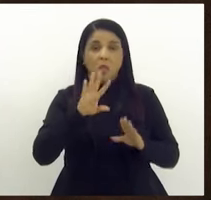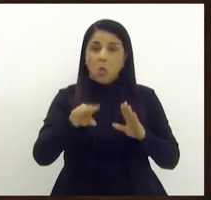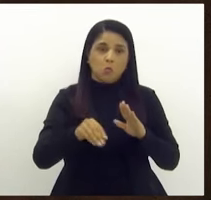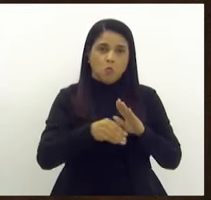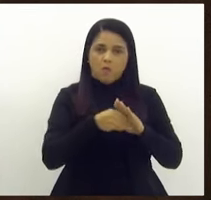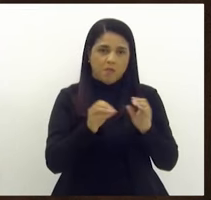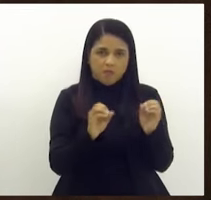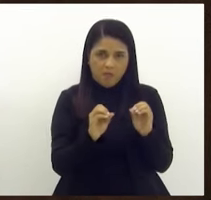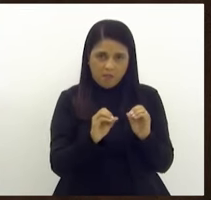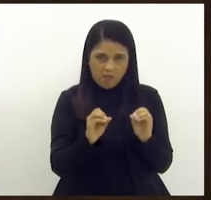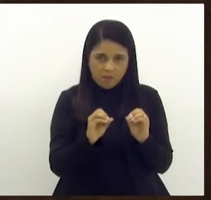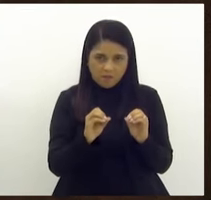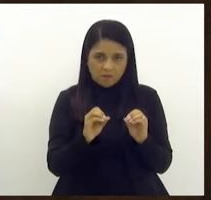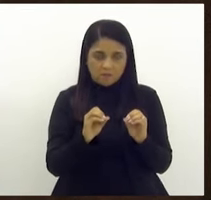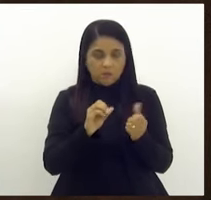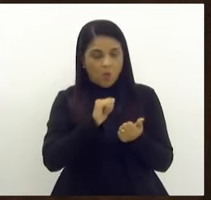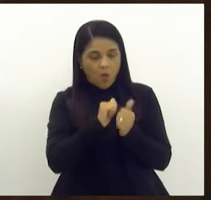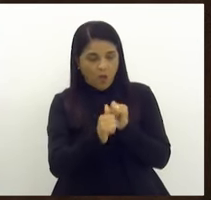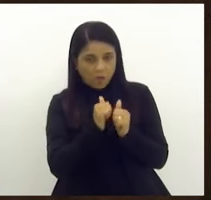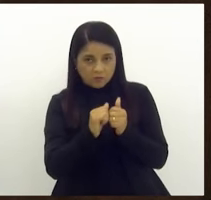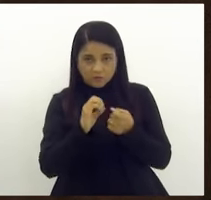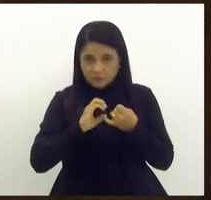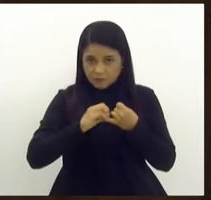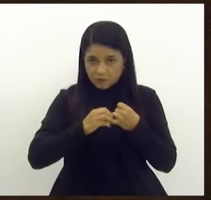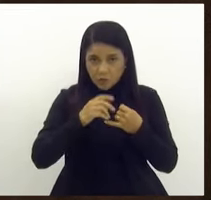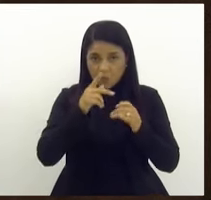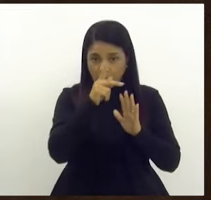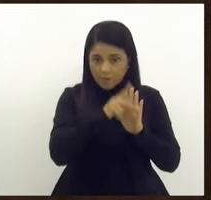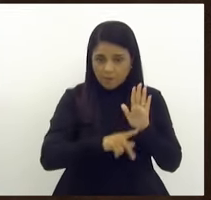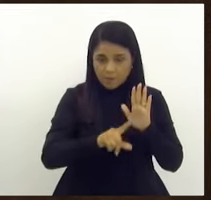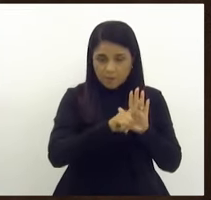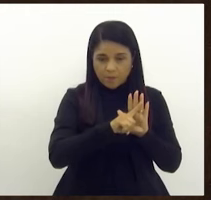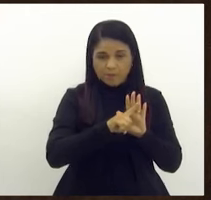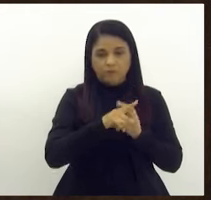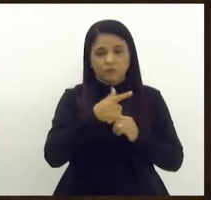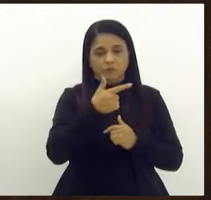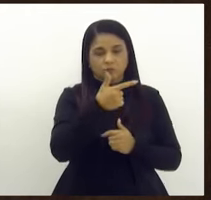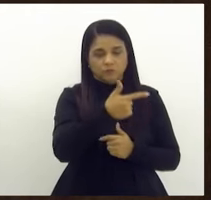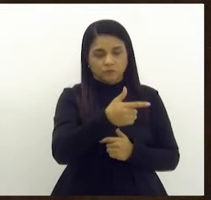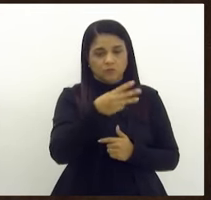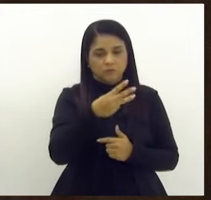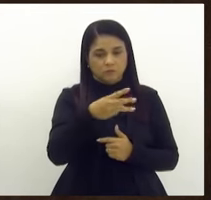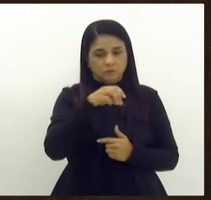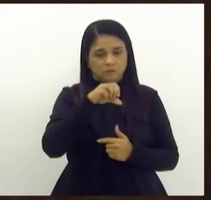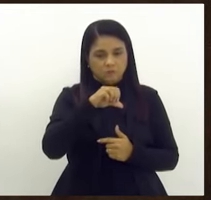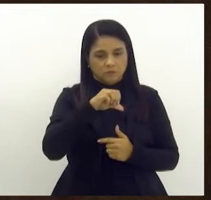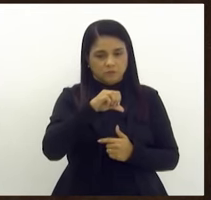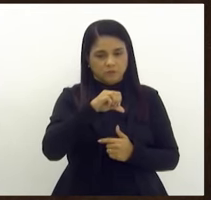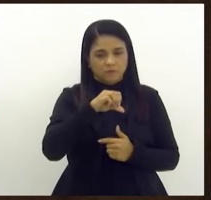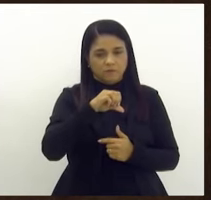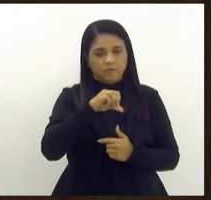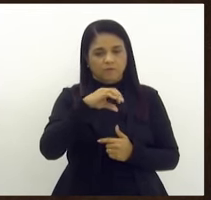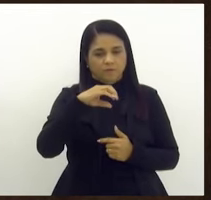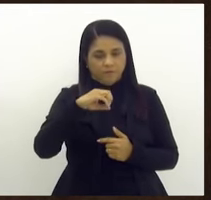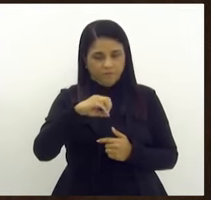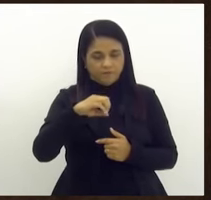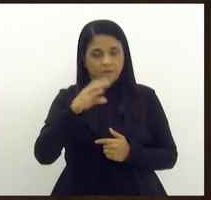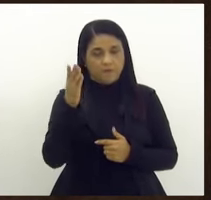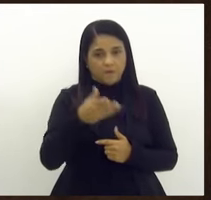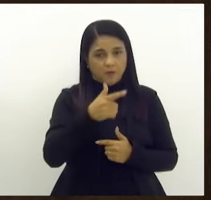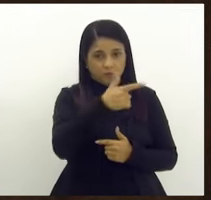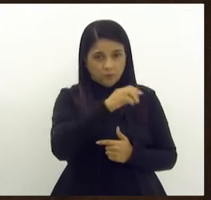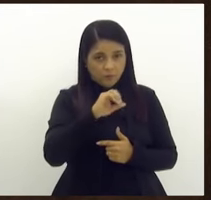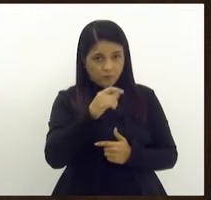emendei eu hoje sou um crítico contundente dos benefícios